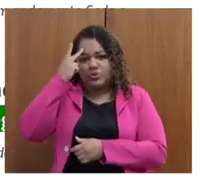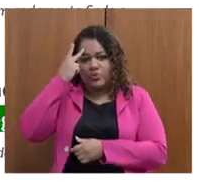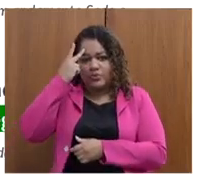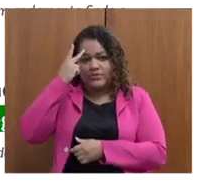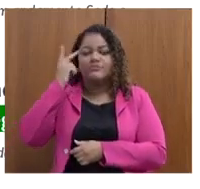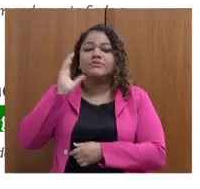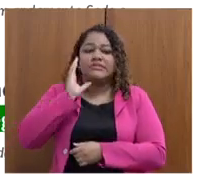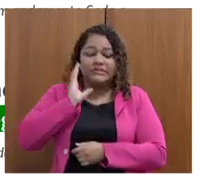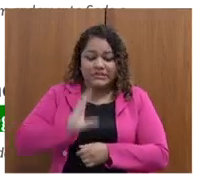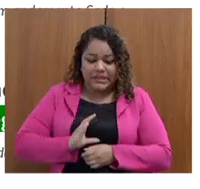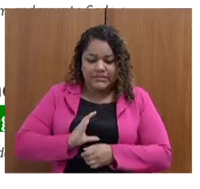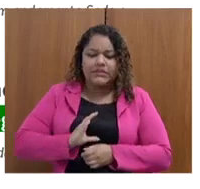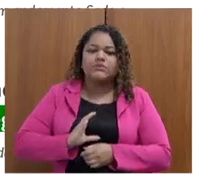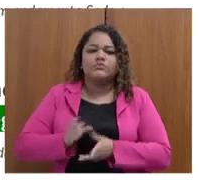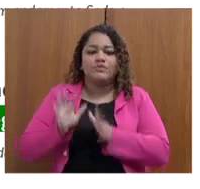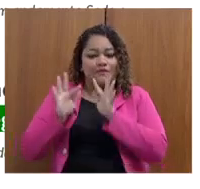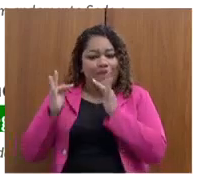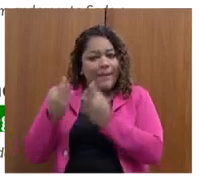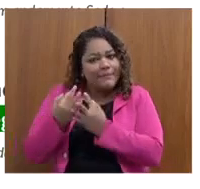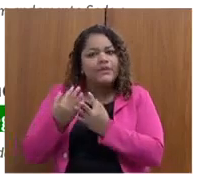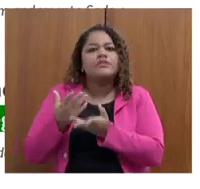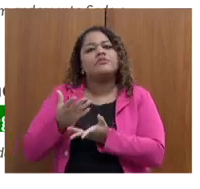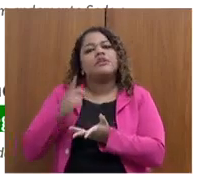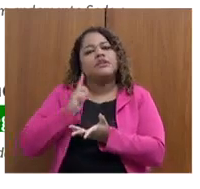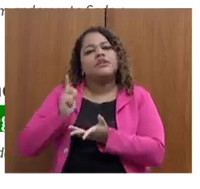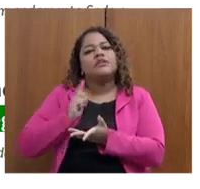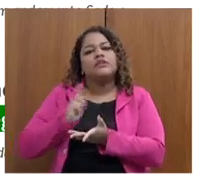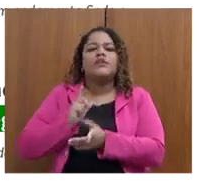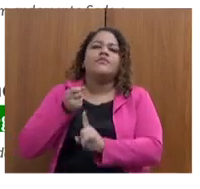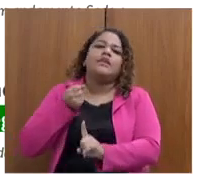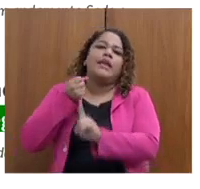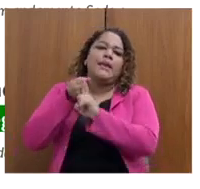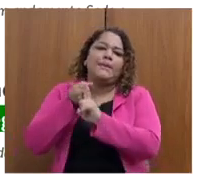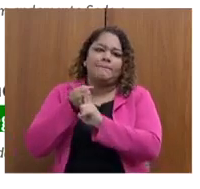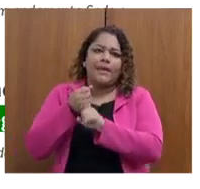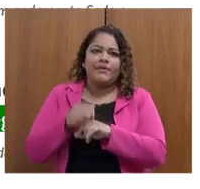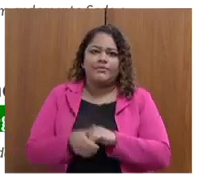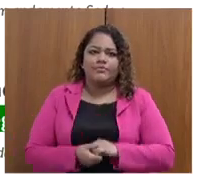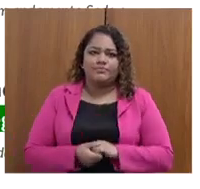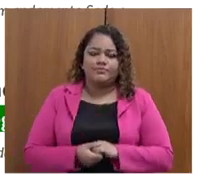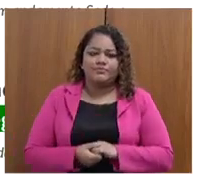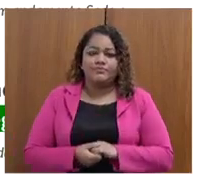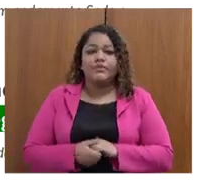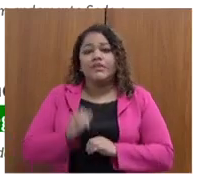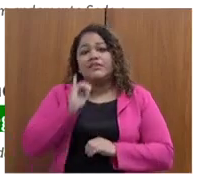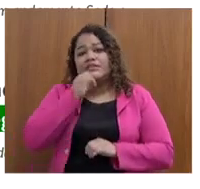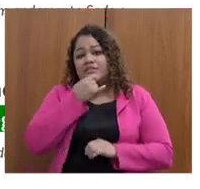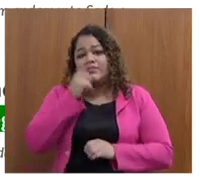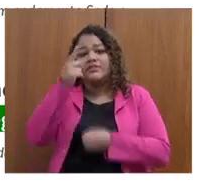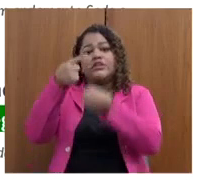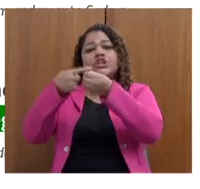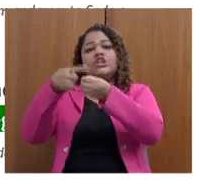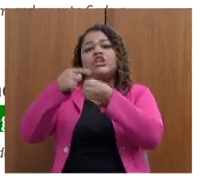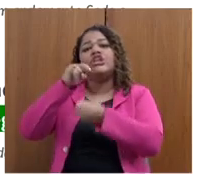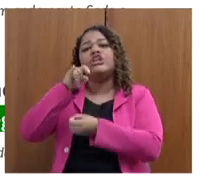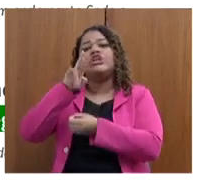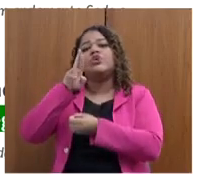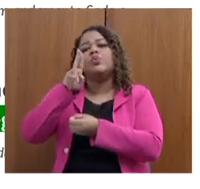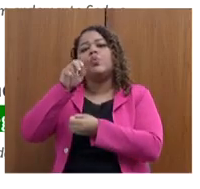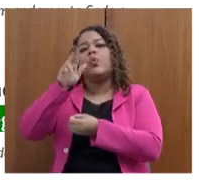para receber para ser impactados com o título Infelizmente essa semana em Uruana de Minas tivemos o cancelamento